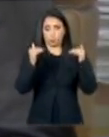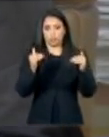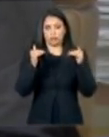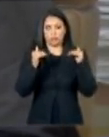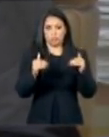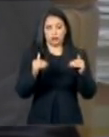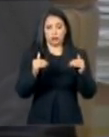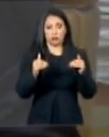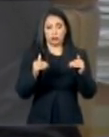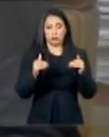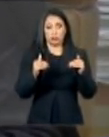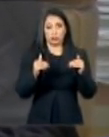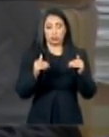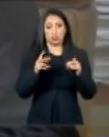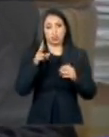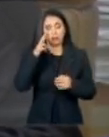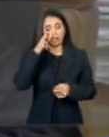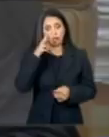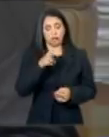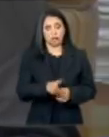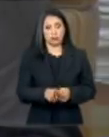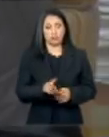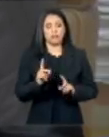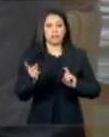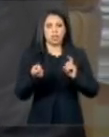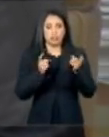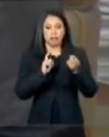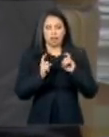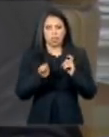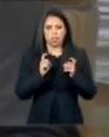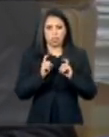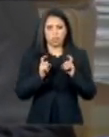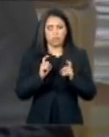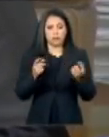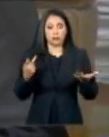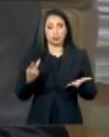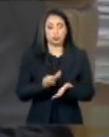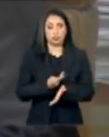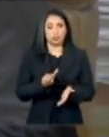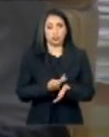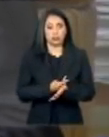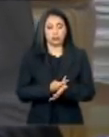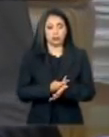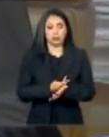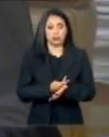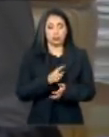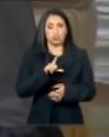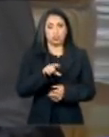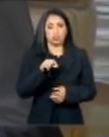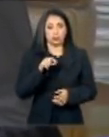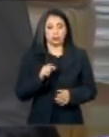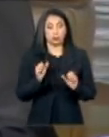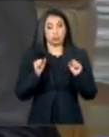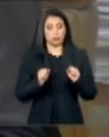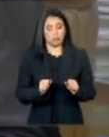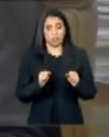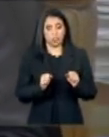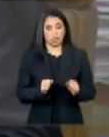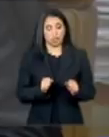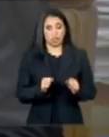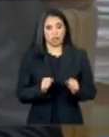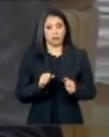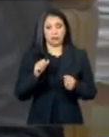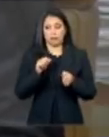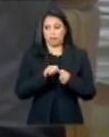rever em série administrativa os seus atos e decisões poder em consequência invalidada los